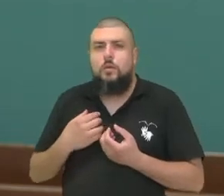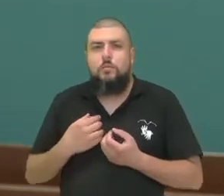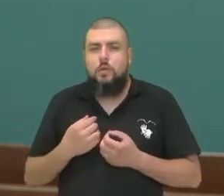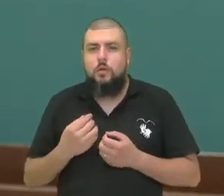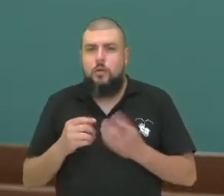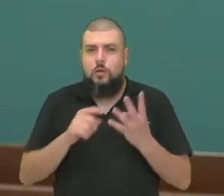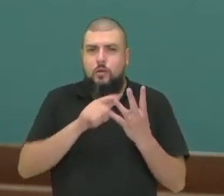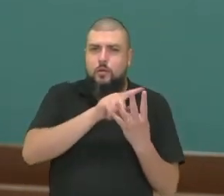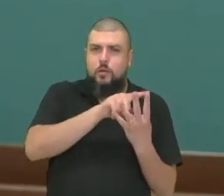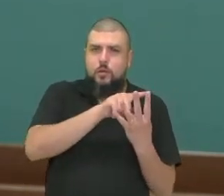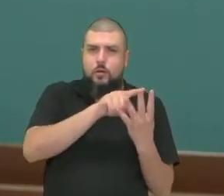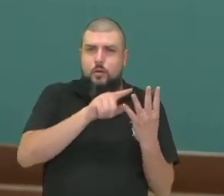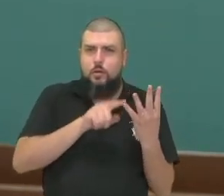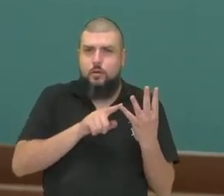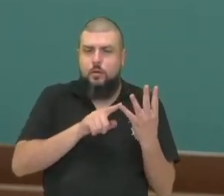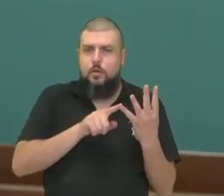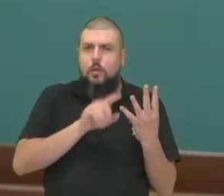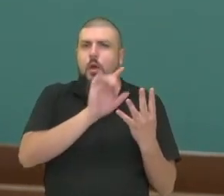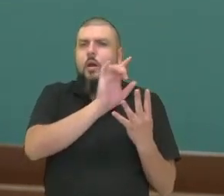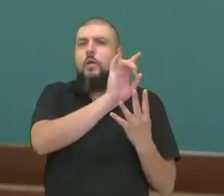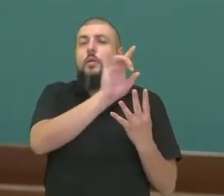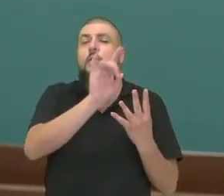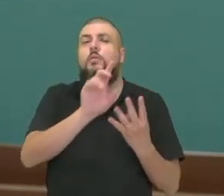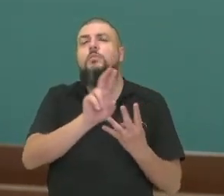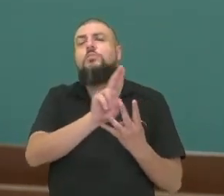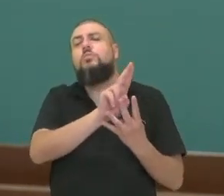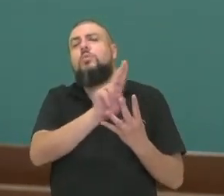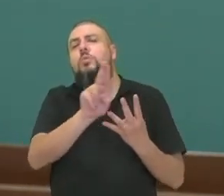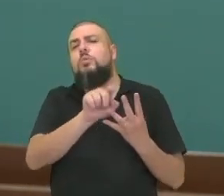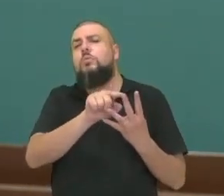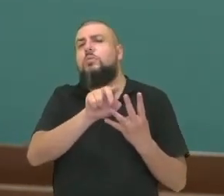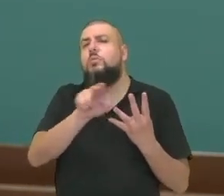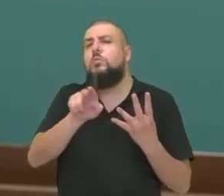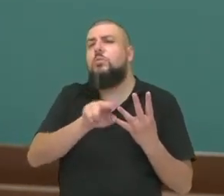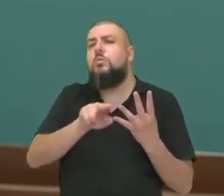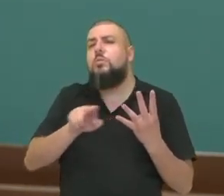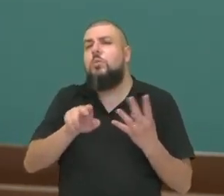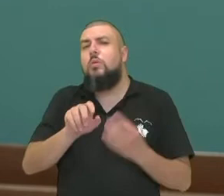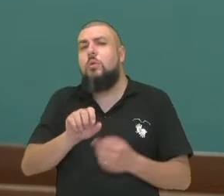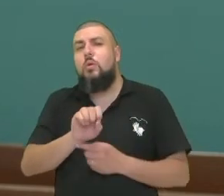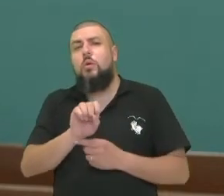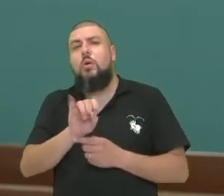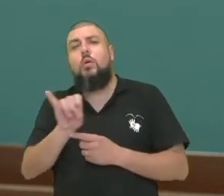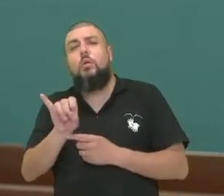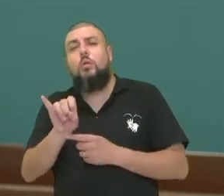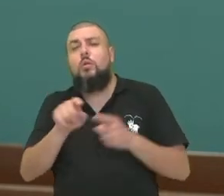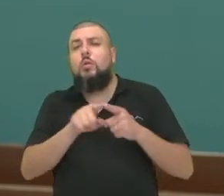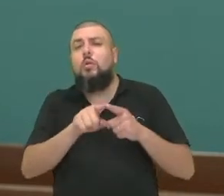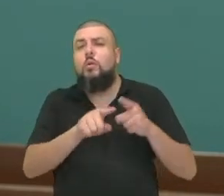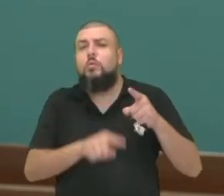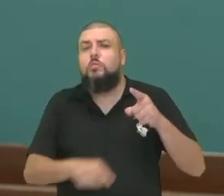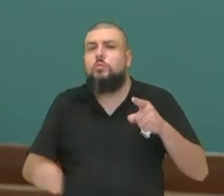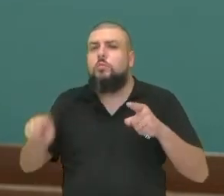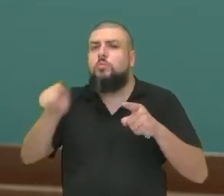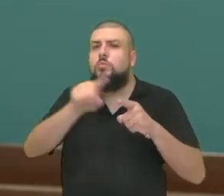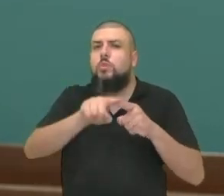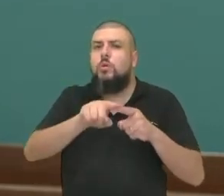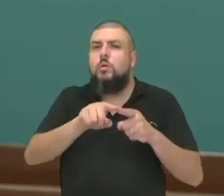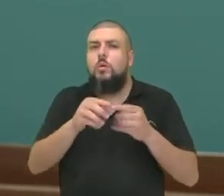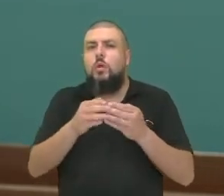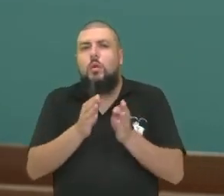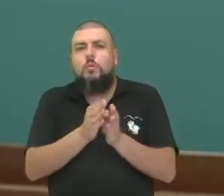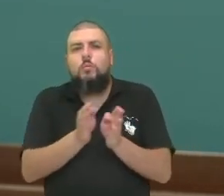quatro imagenzinhas e nelas é para vocês classificarem certo se elas né nos passam a ideia de giro de